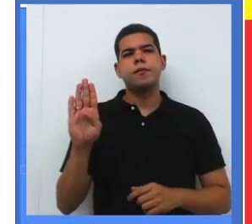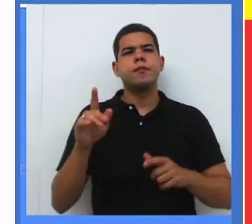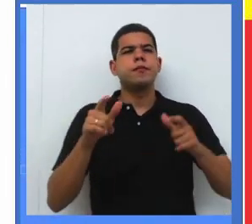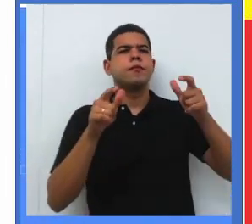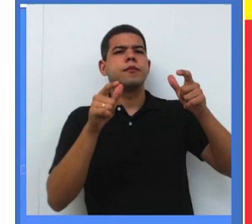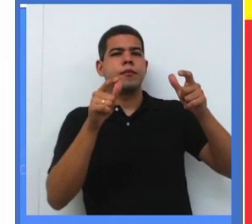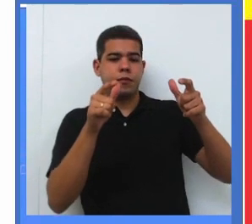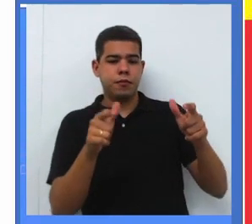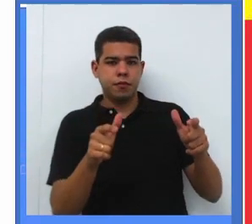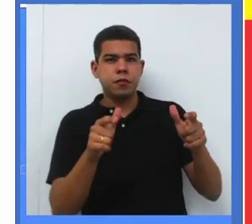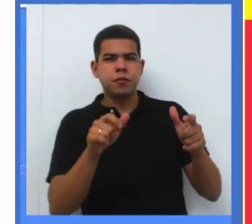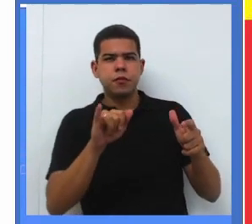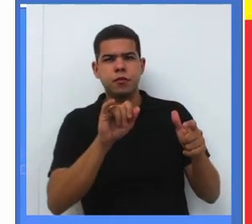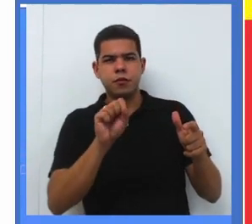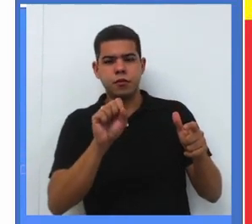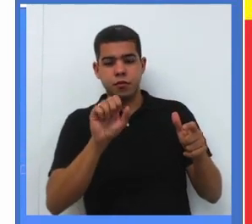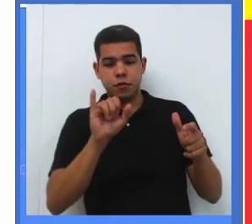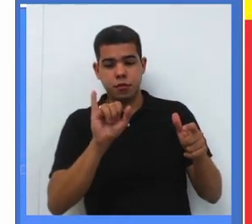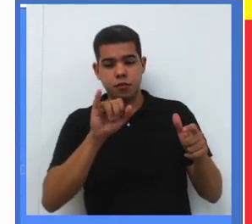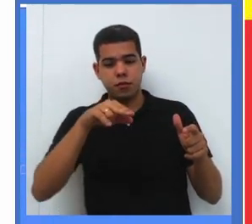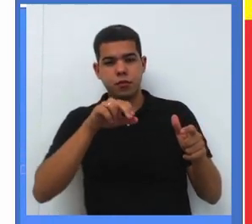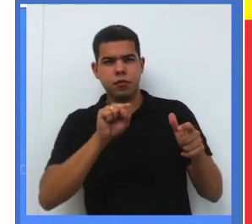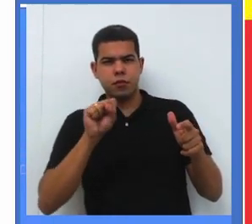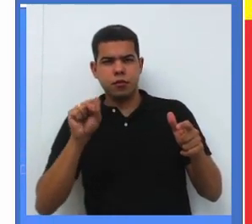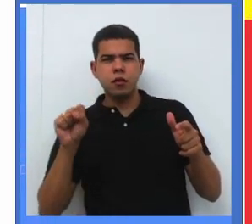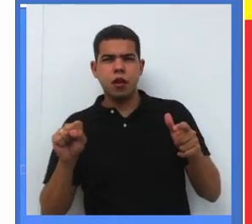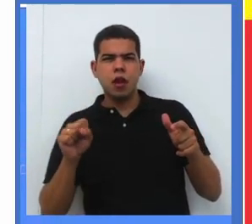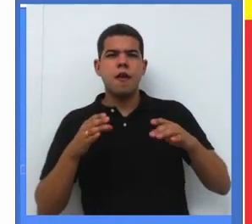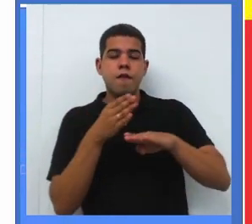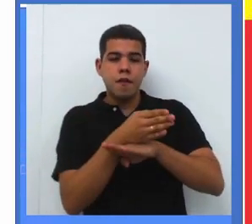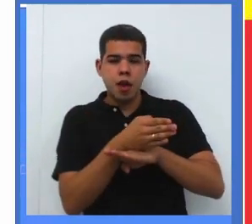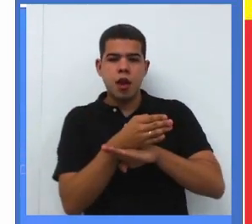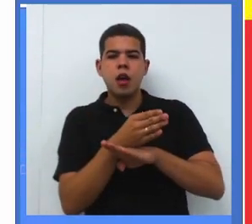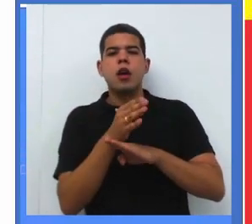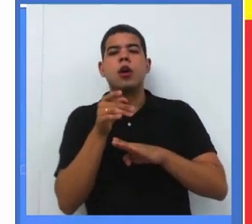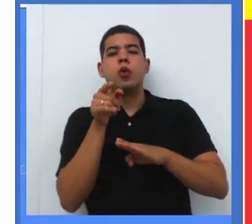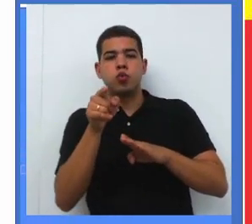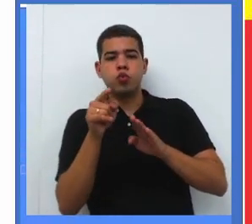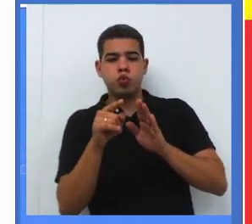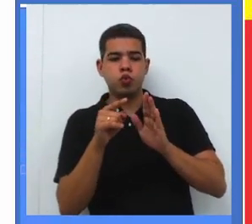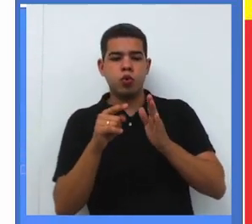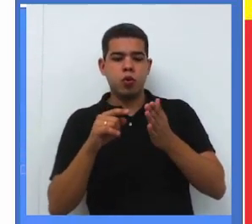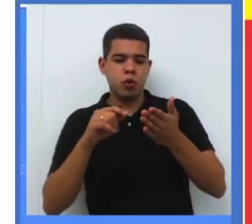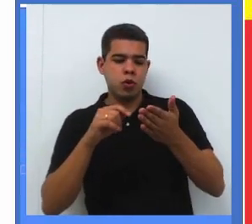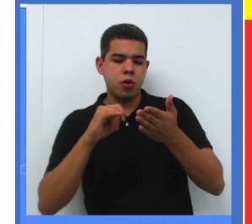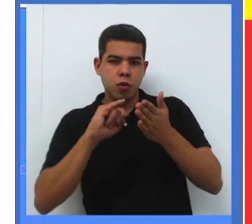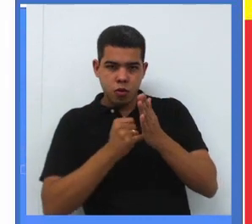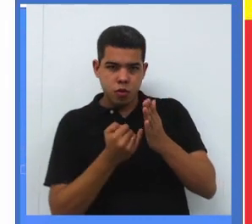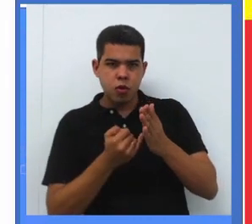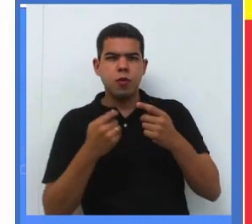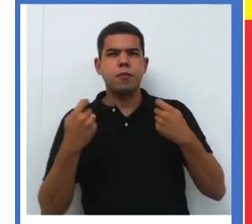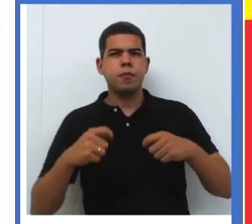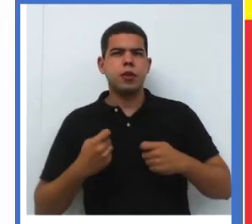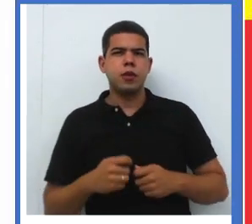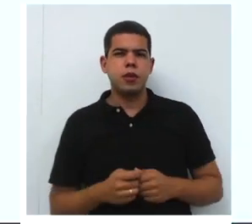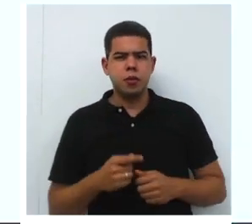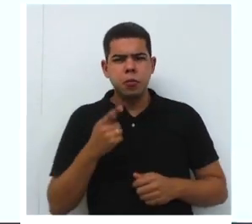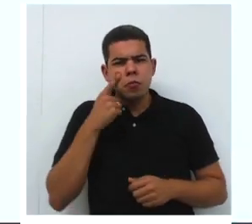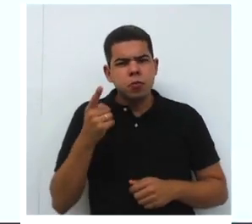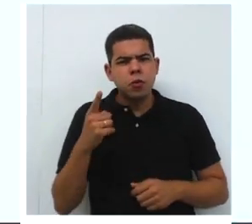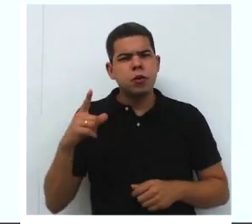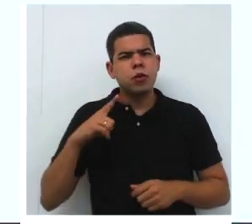o acesso à agência do INSS se dará apenas com o agendamento. Então, nós estamos vendo que agora as agências